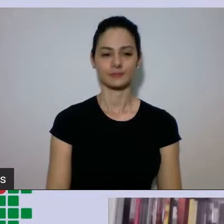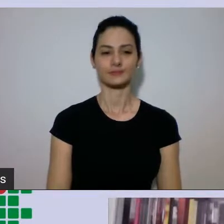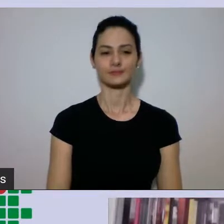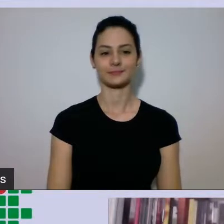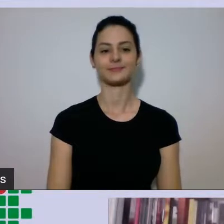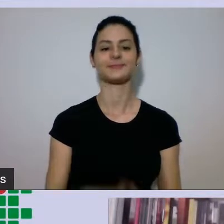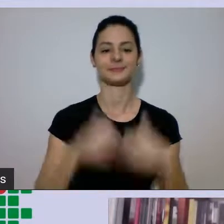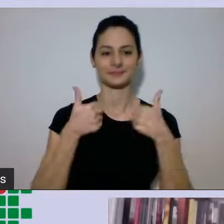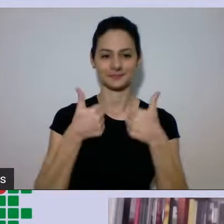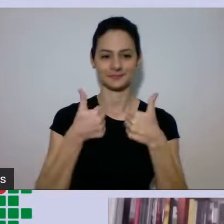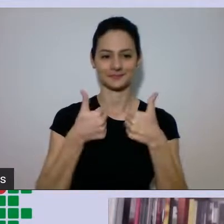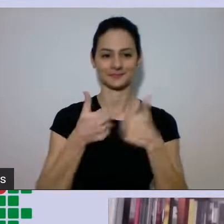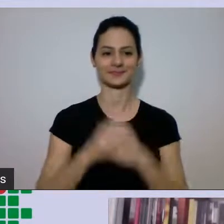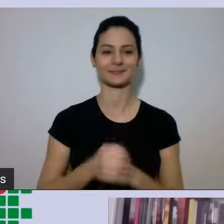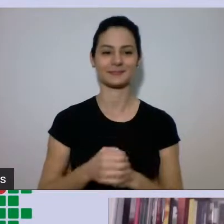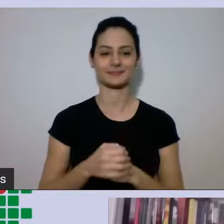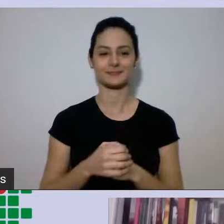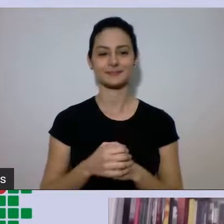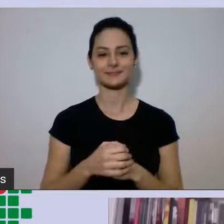nosso... Voltei? Voltou?